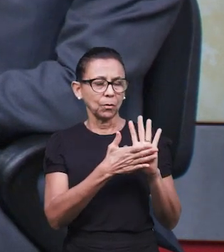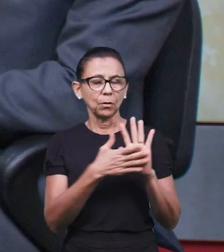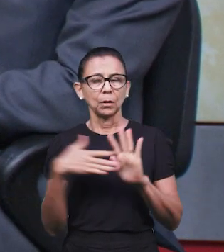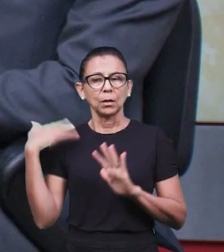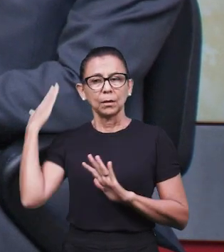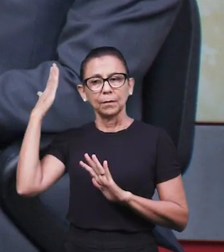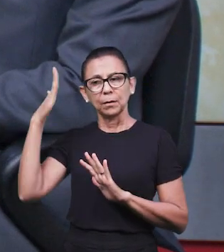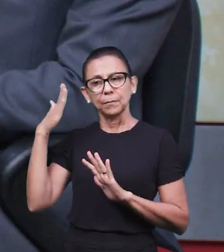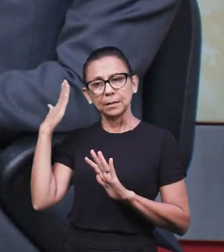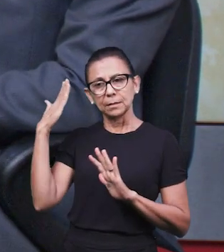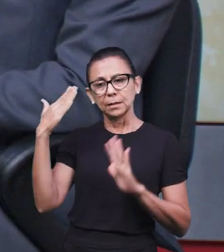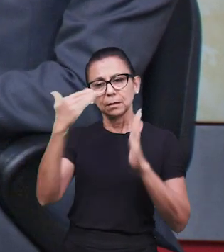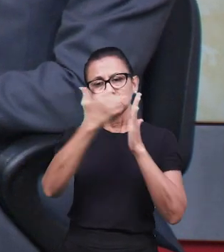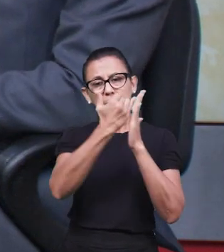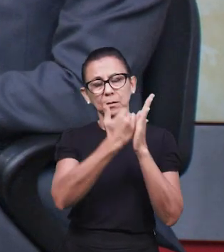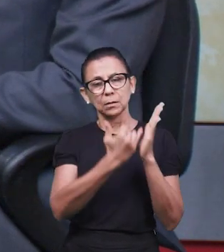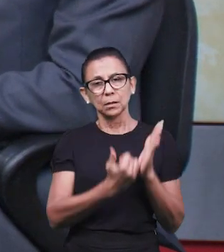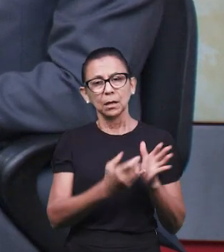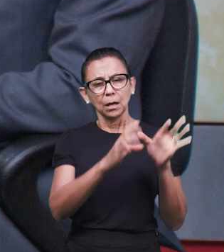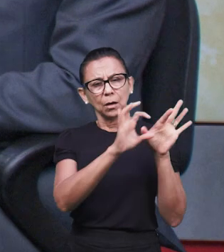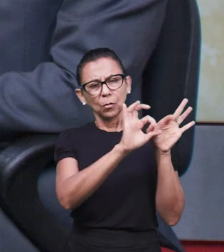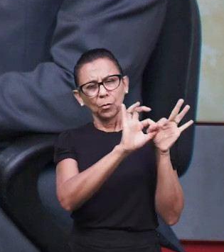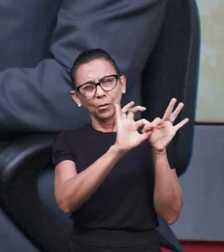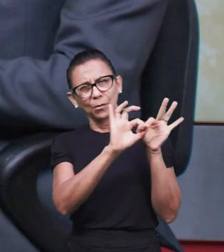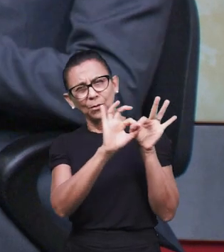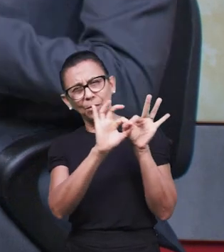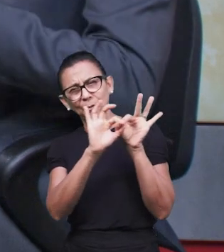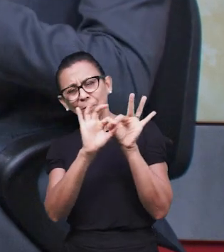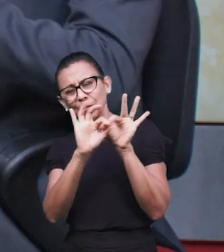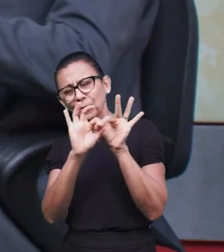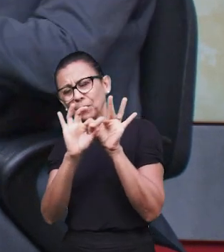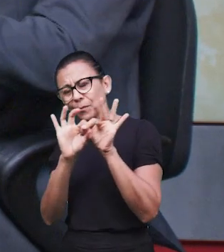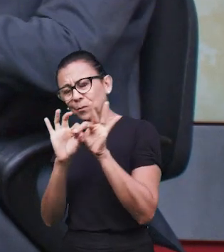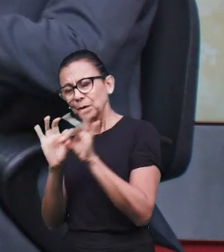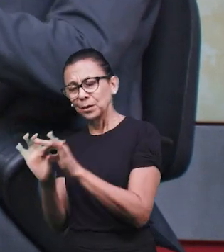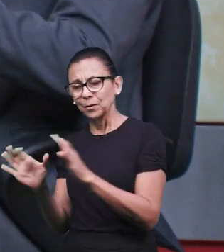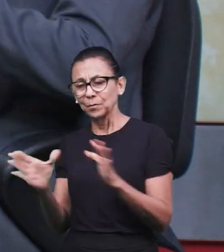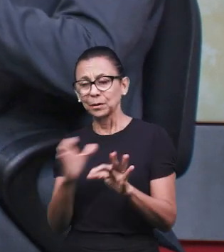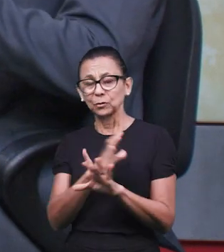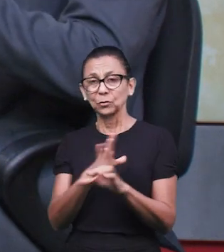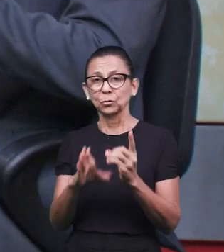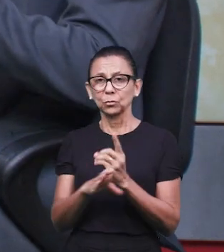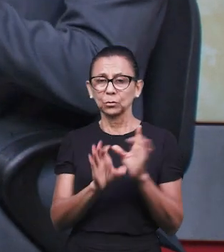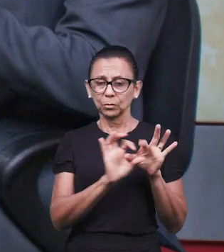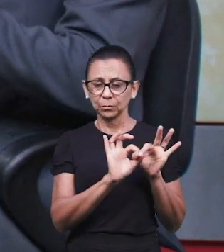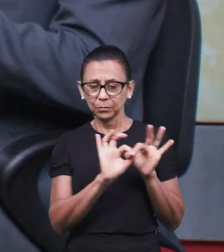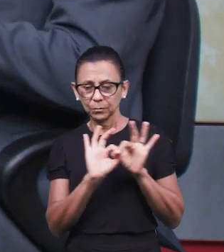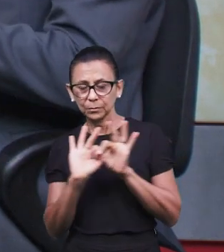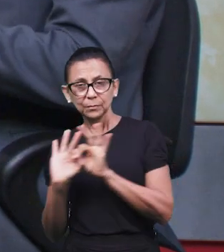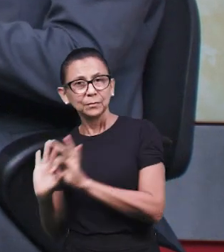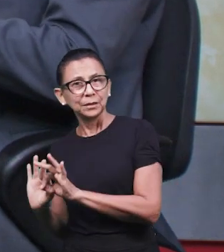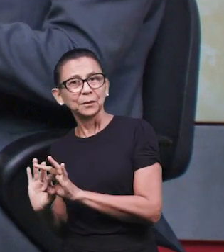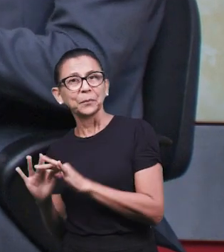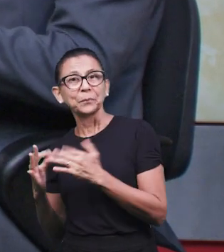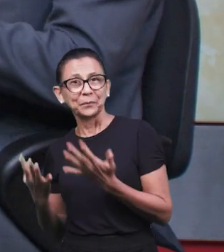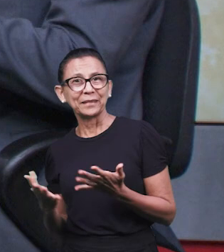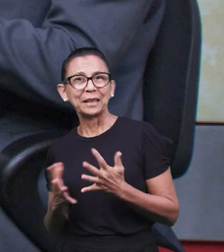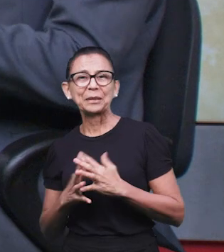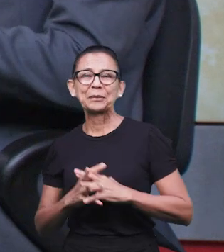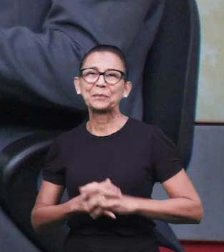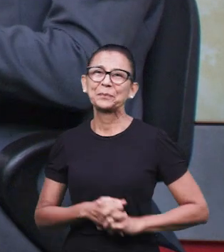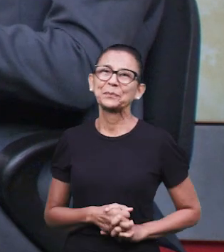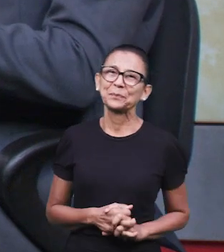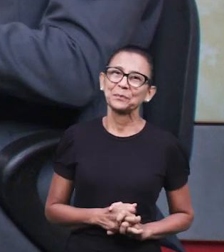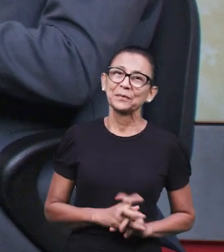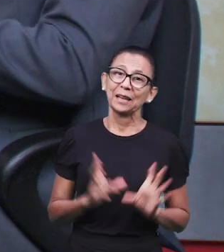comunhão vai ficando. Isso. Quando você percebeu, quando acabou. É. Porque você foi Sim, eu vou usar uma expressão muito assim, do dia, muito, não teve